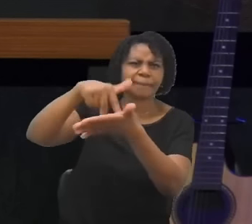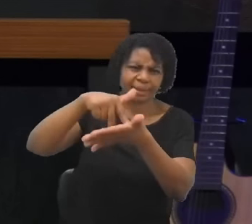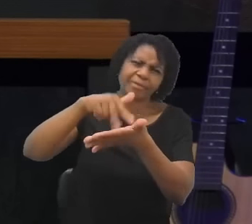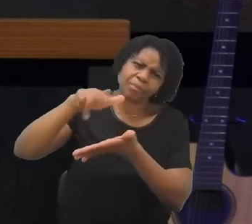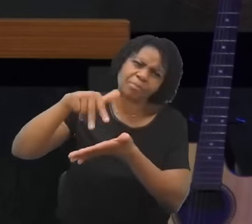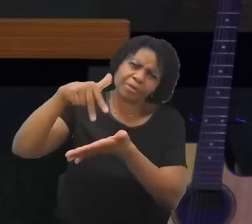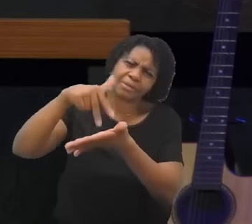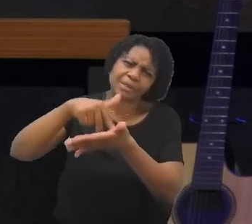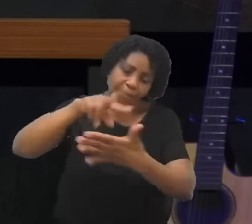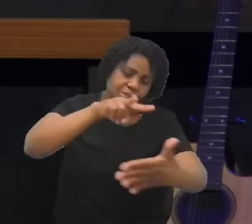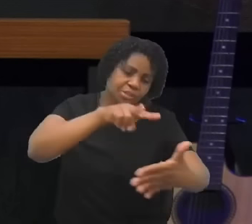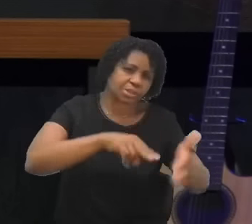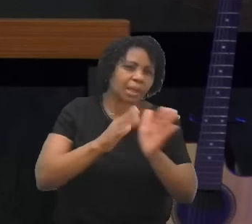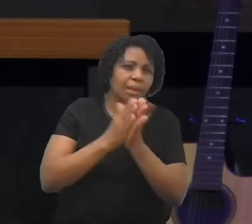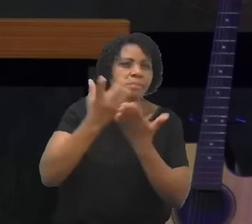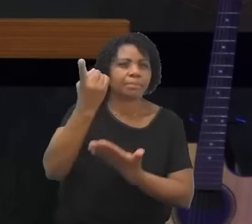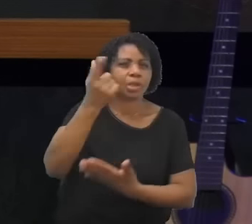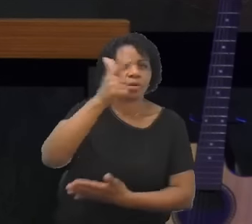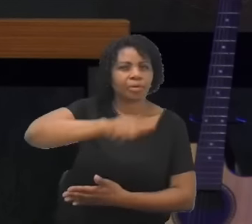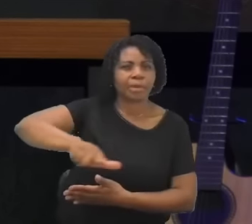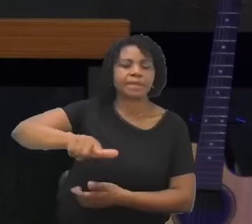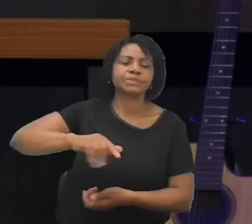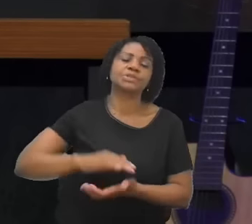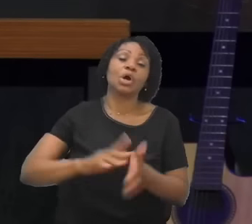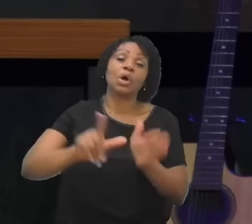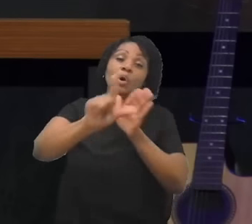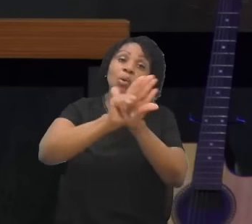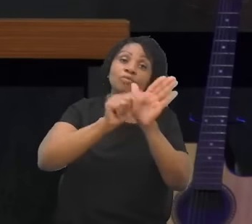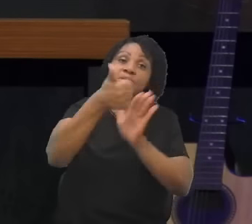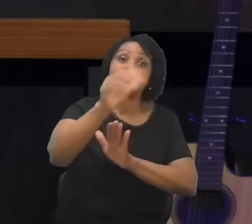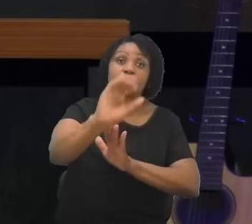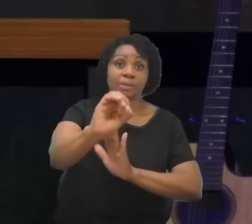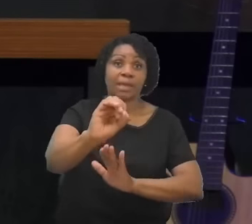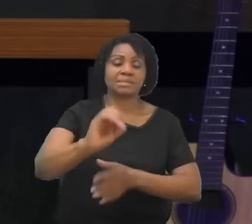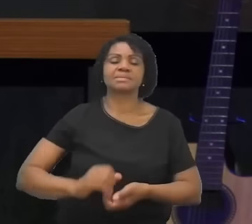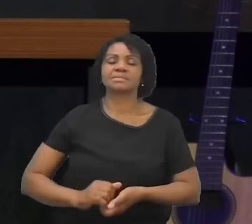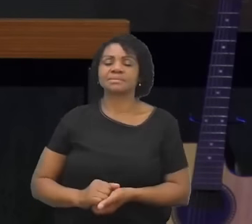ler Apocalipse 4, novamente, no versículo 10.